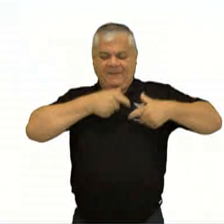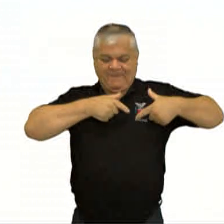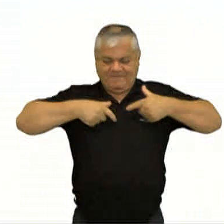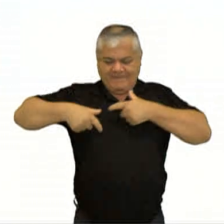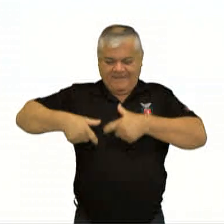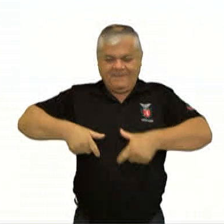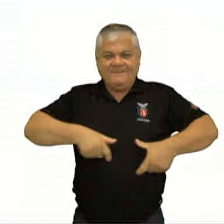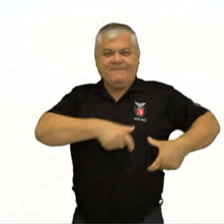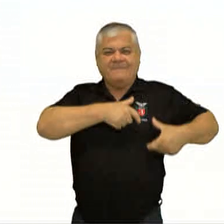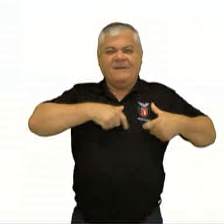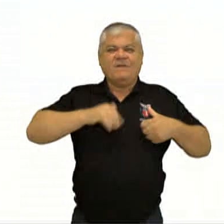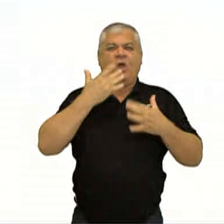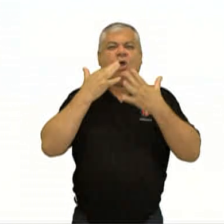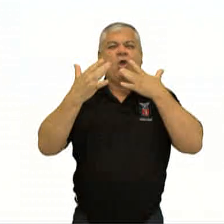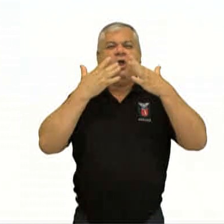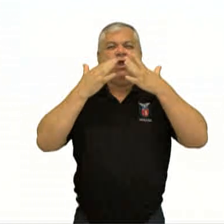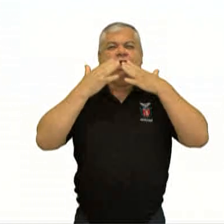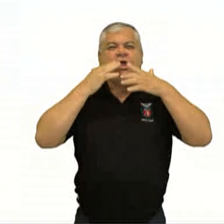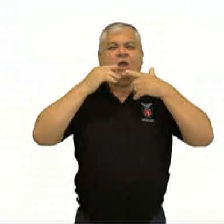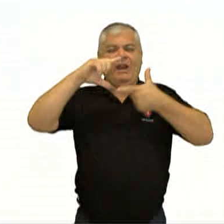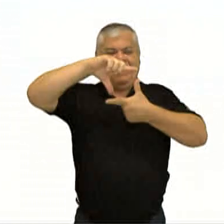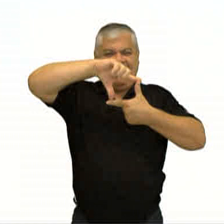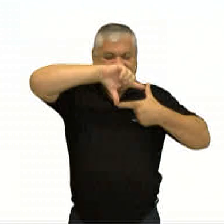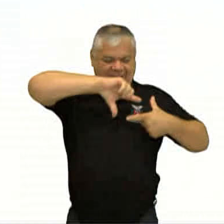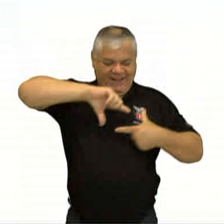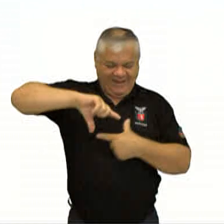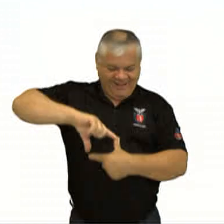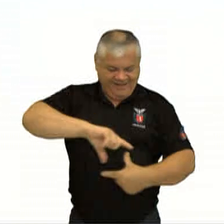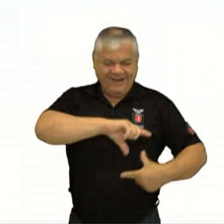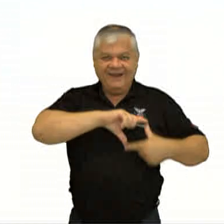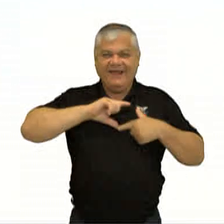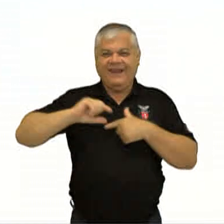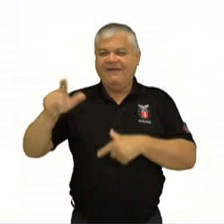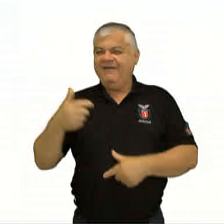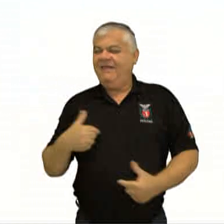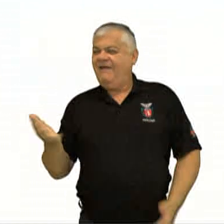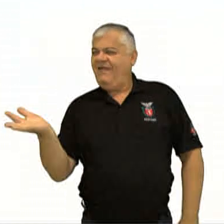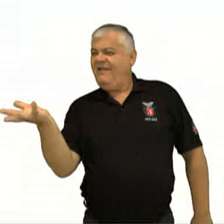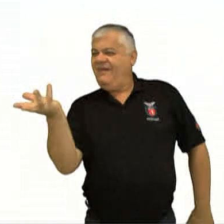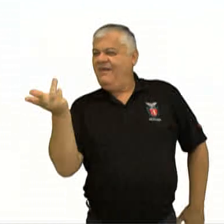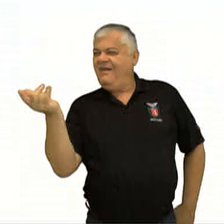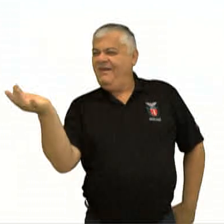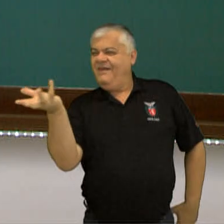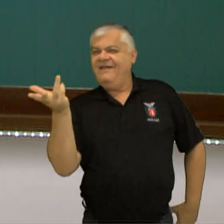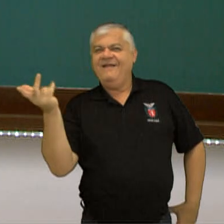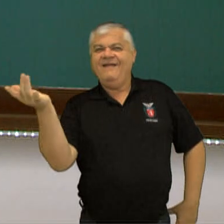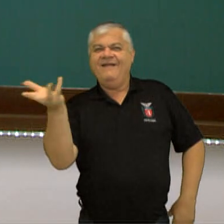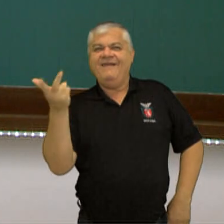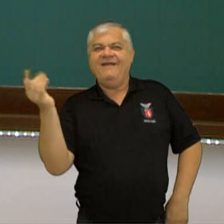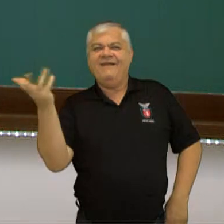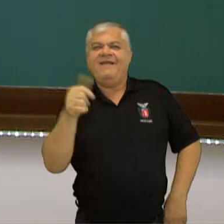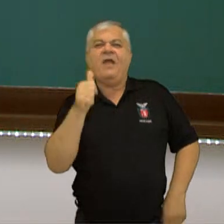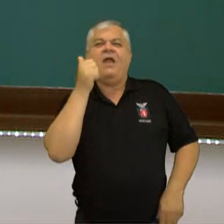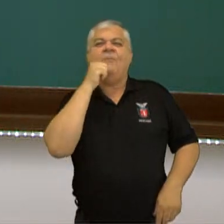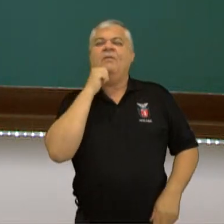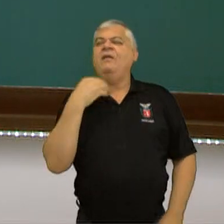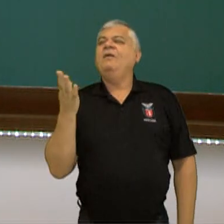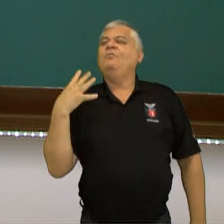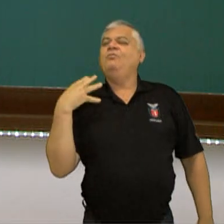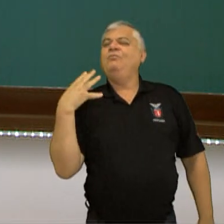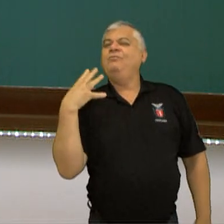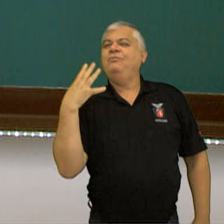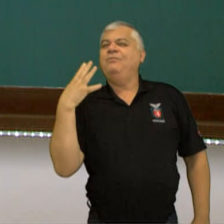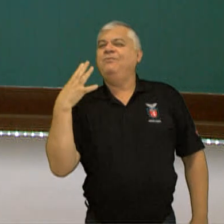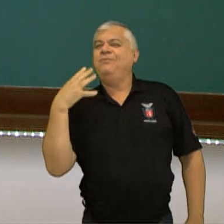malandro que seduz e rouba o coração da Colombina, né? Do Eterno e Chorão, Pierrot,